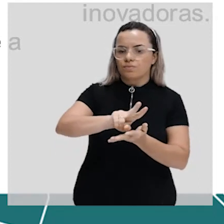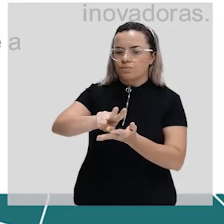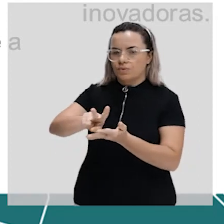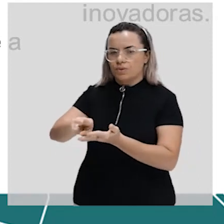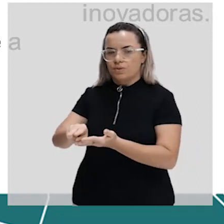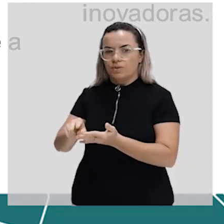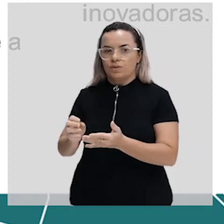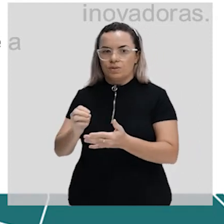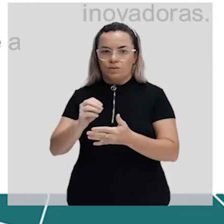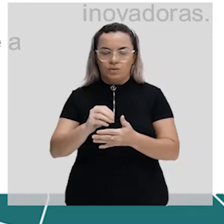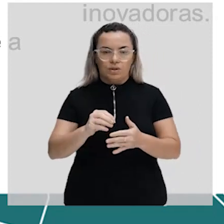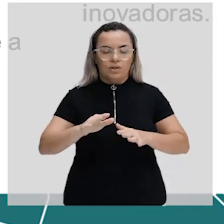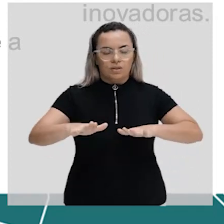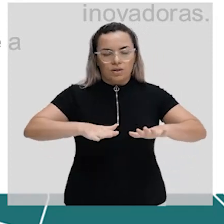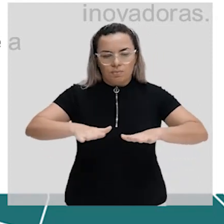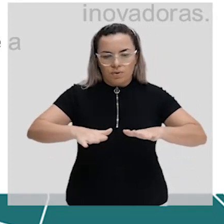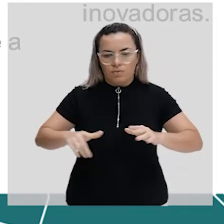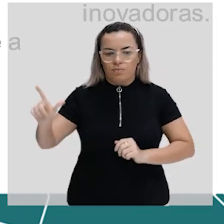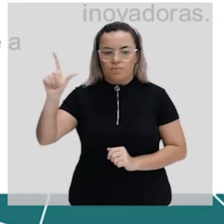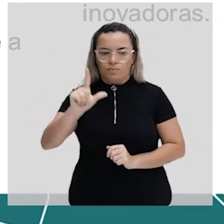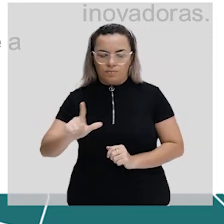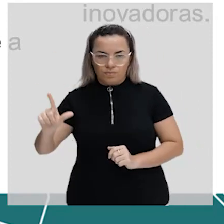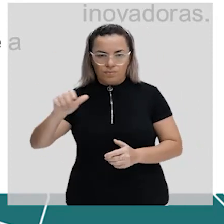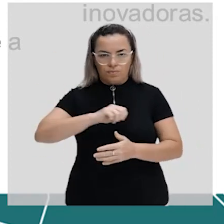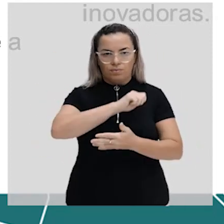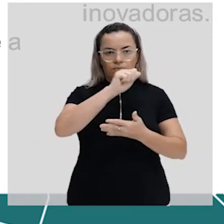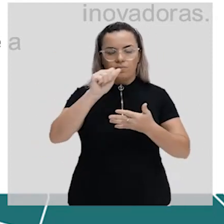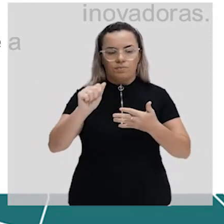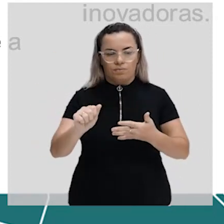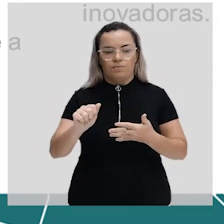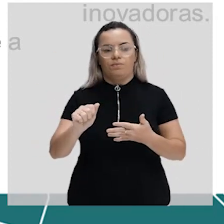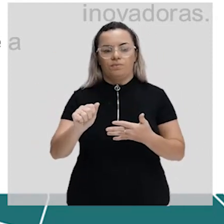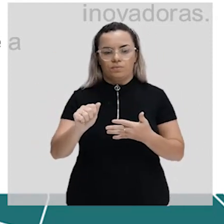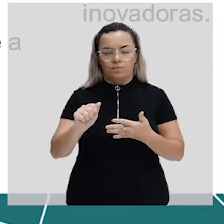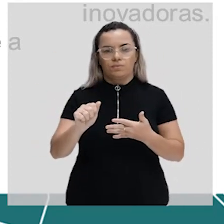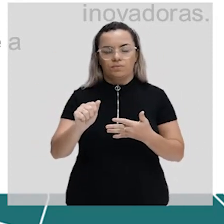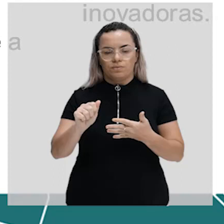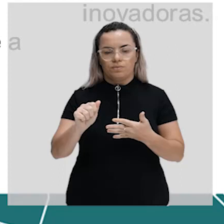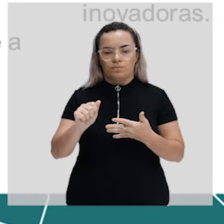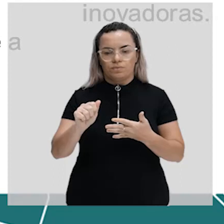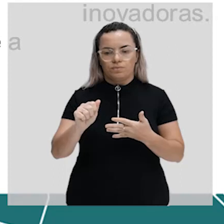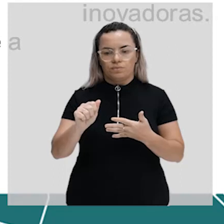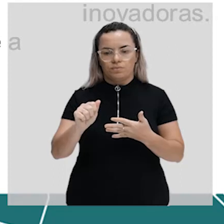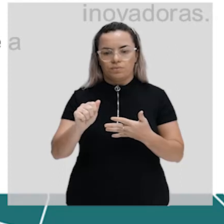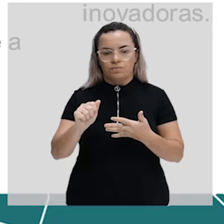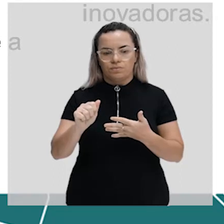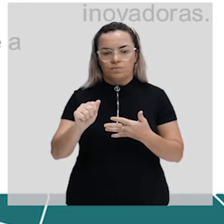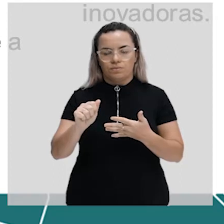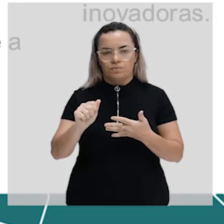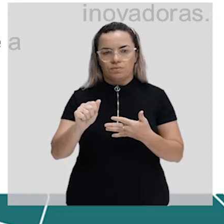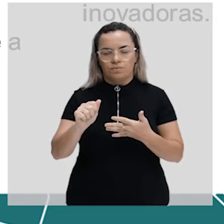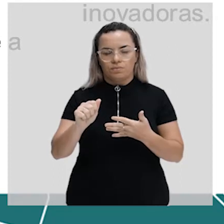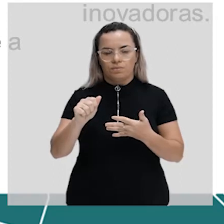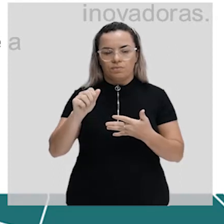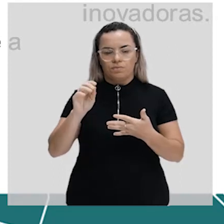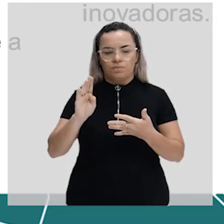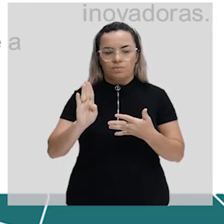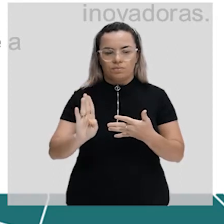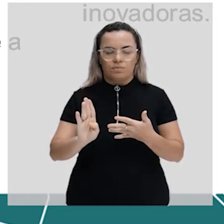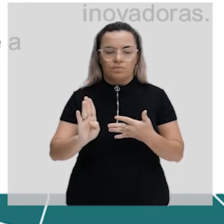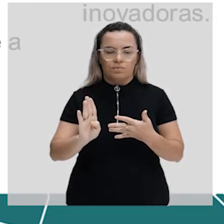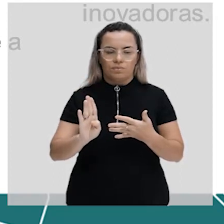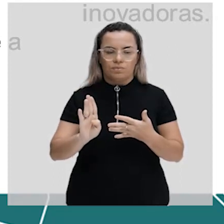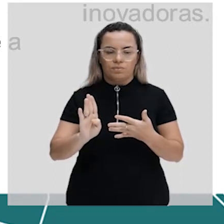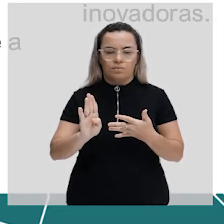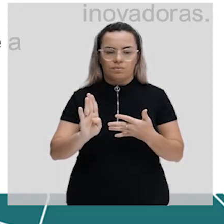esse movimento literário. Opção pela abordagem em linguagem simples e direta de temas filosóficos. A prevalência